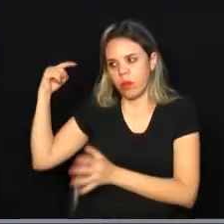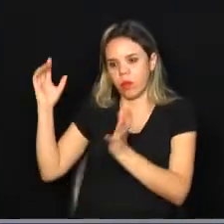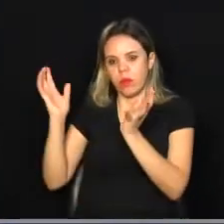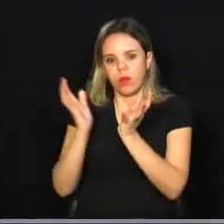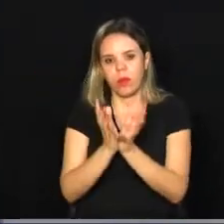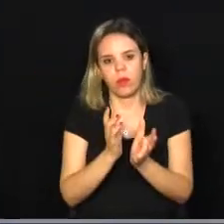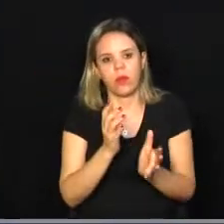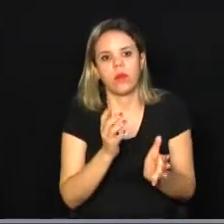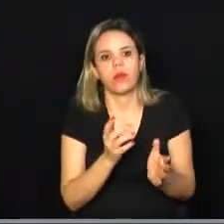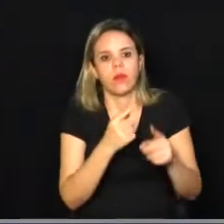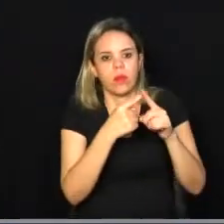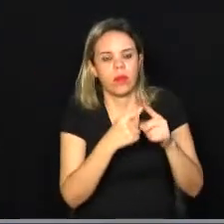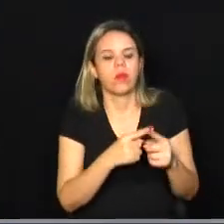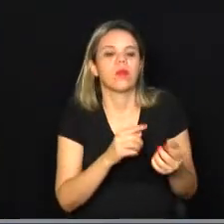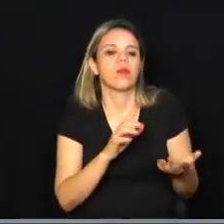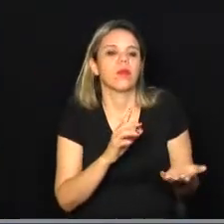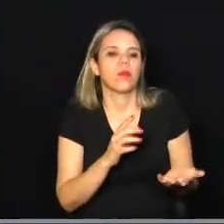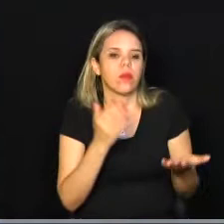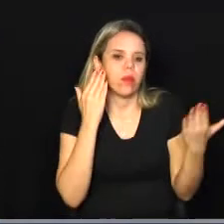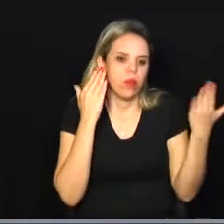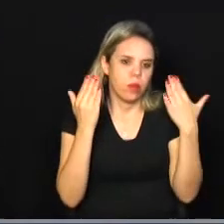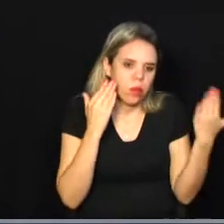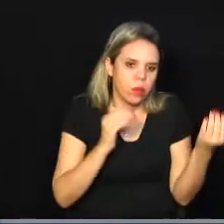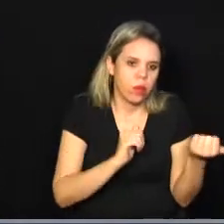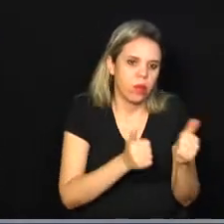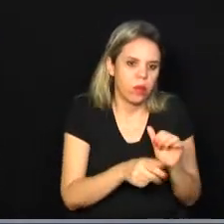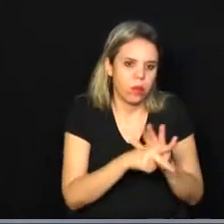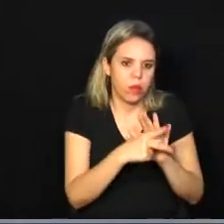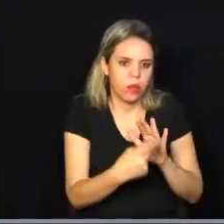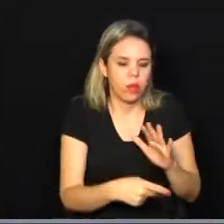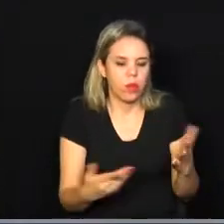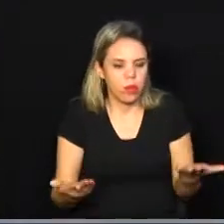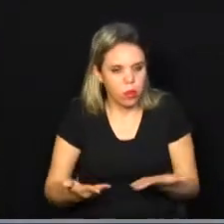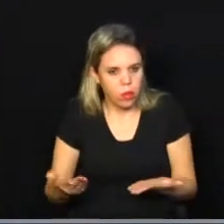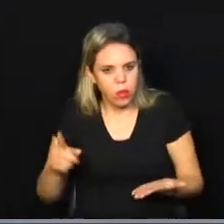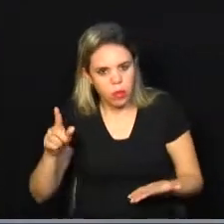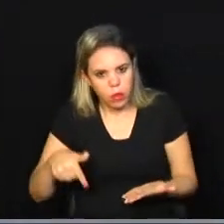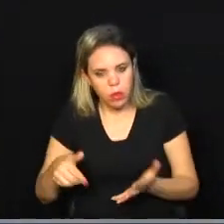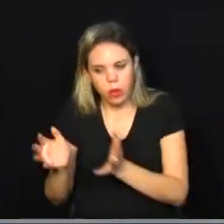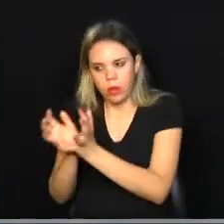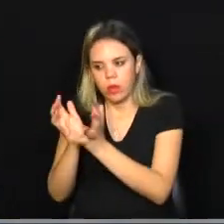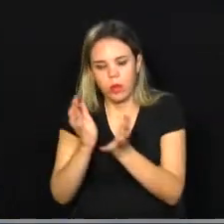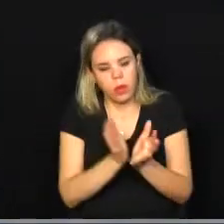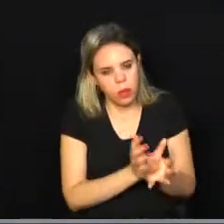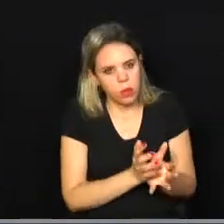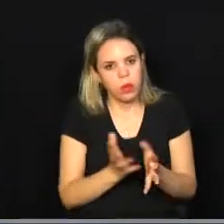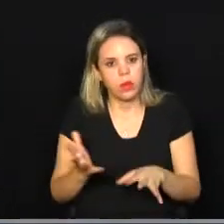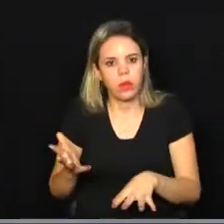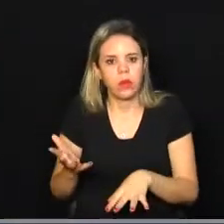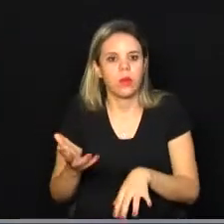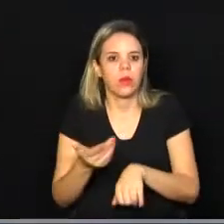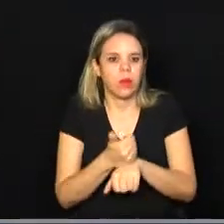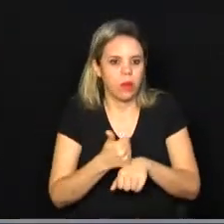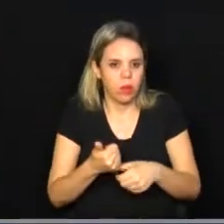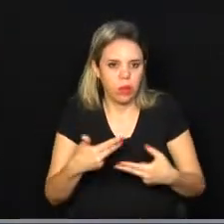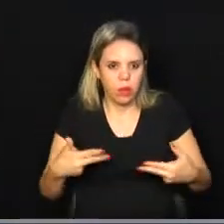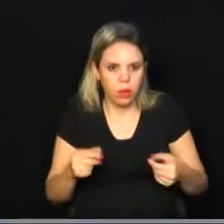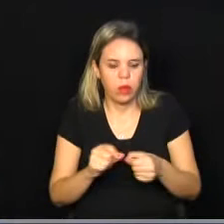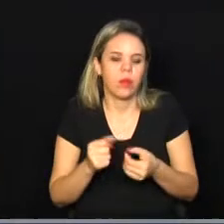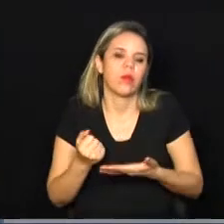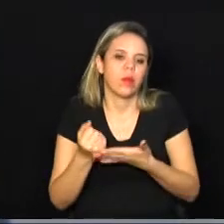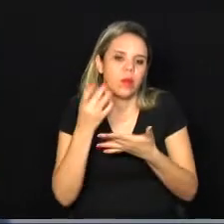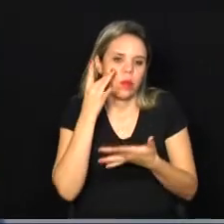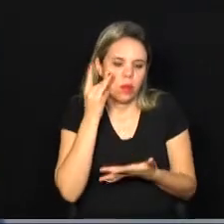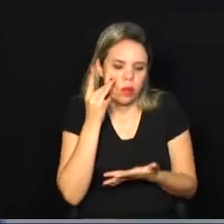tinha um psicólogo esportivo ou um coach esportivo. Agora, essas equipes multidisciplinares estão cada vez mais